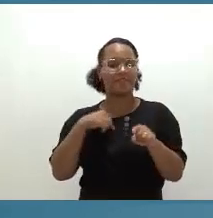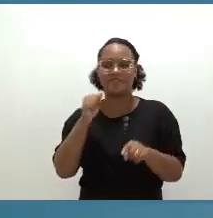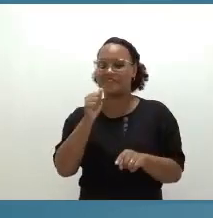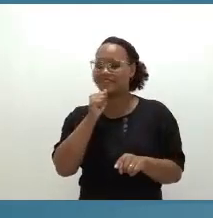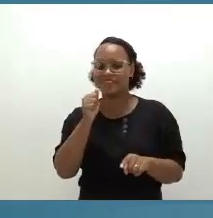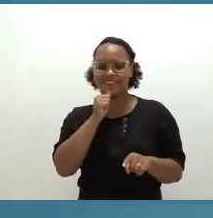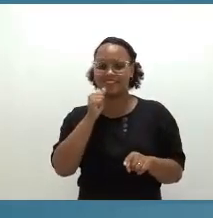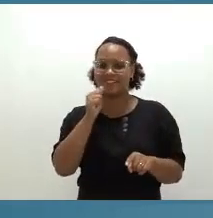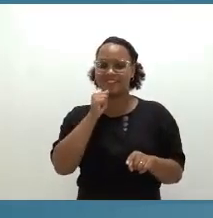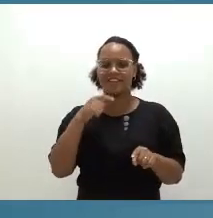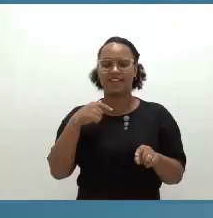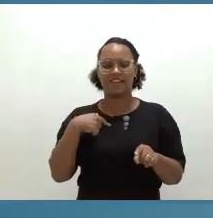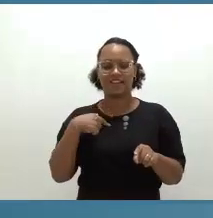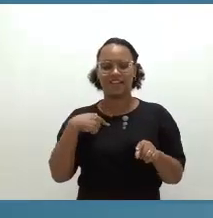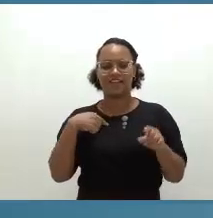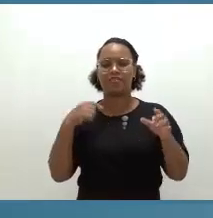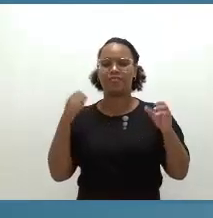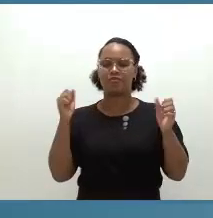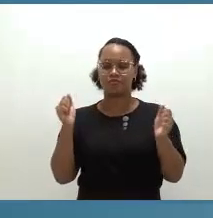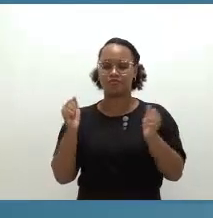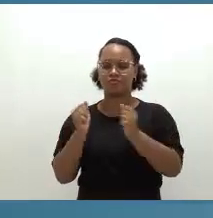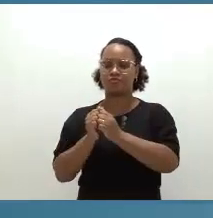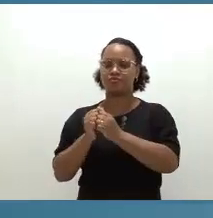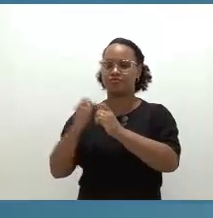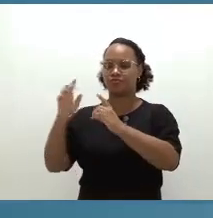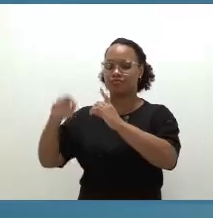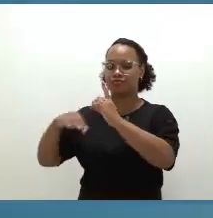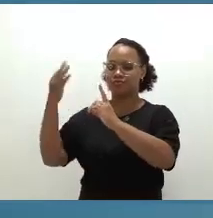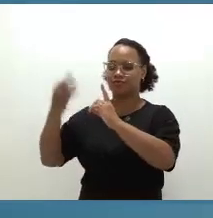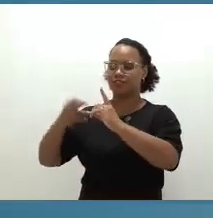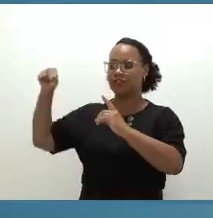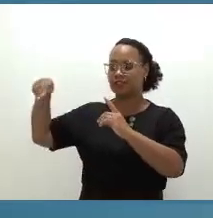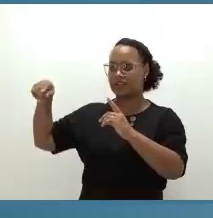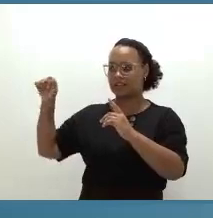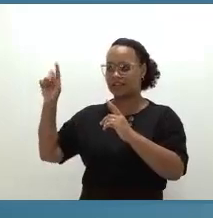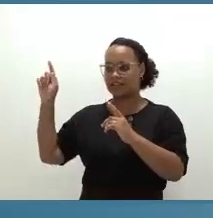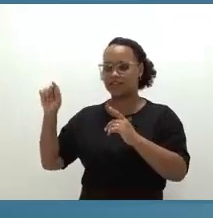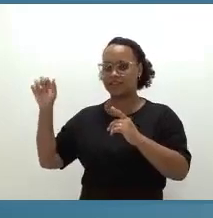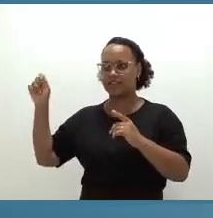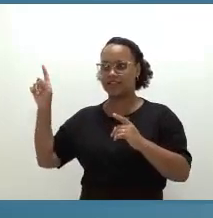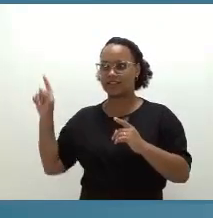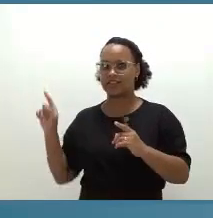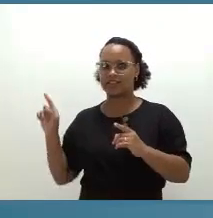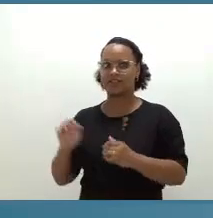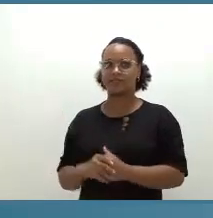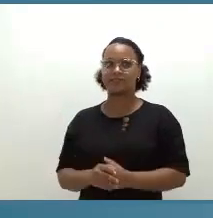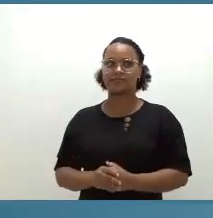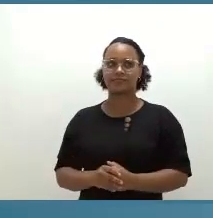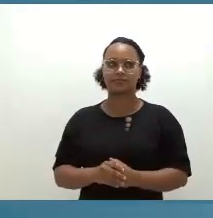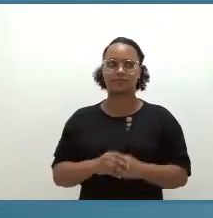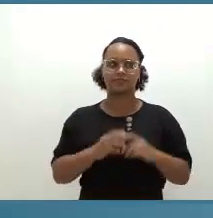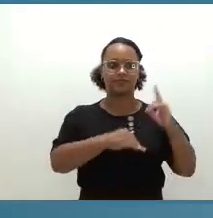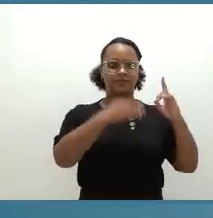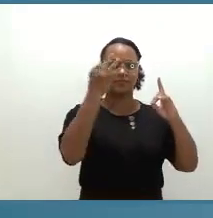Eu acompanho a nossa amiga, a doutora Nazaré, que merece. Desembargadora Maria Uquina.